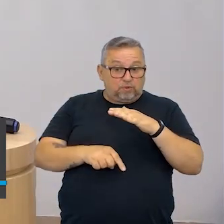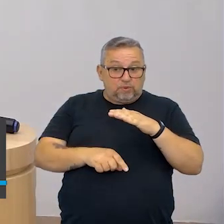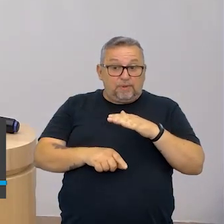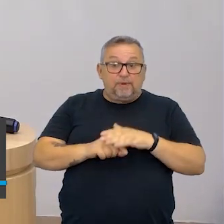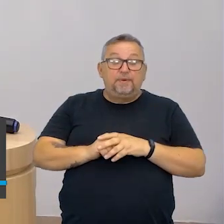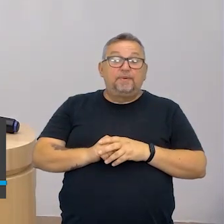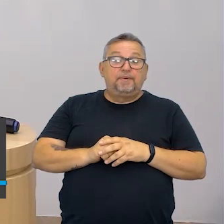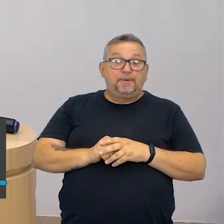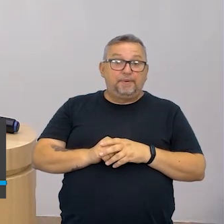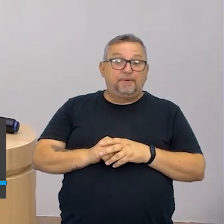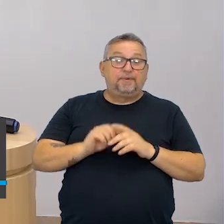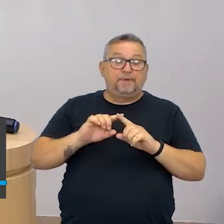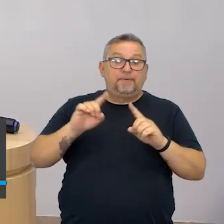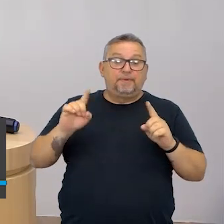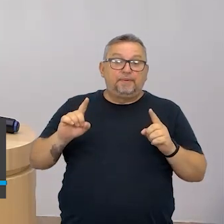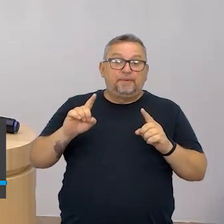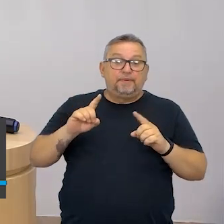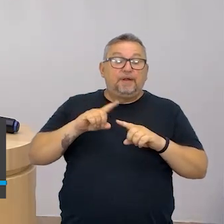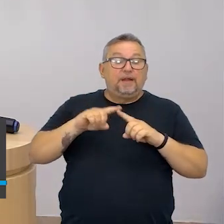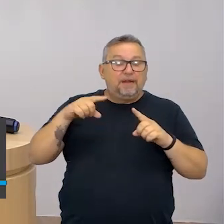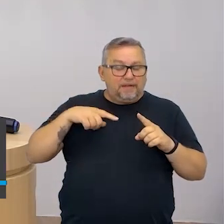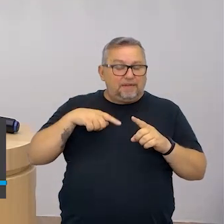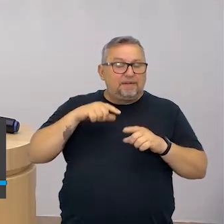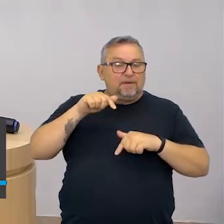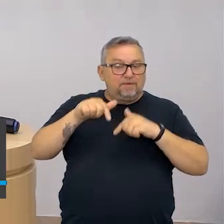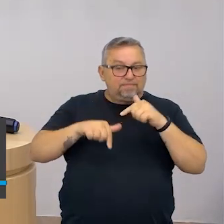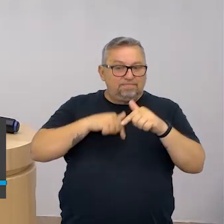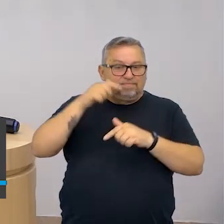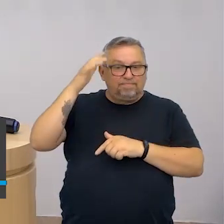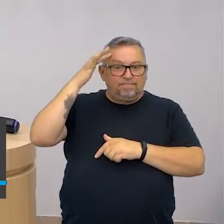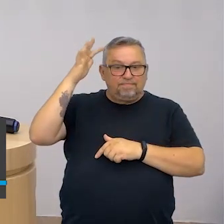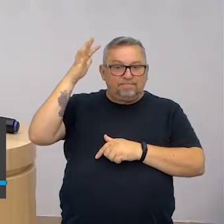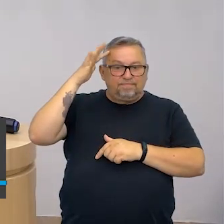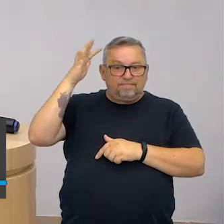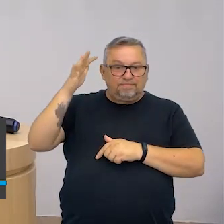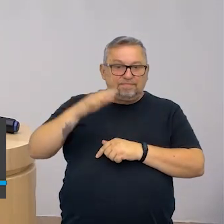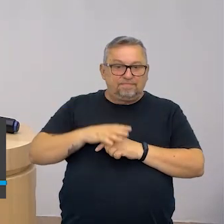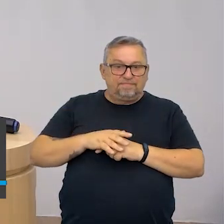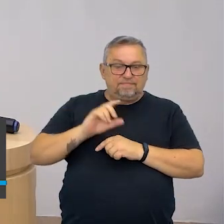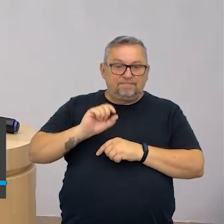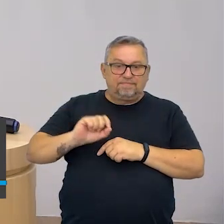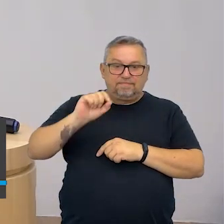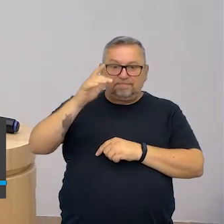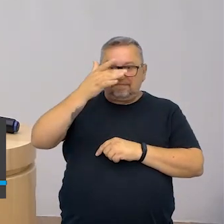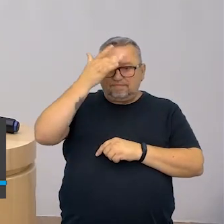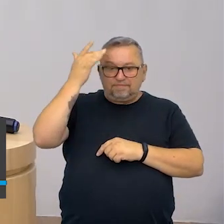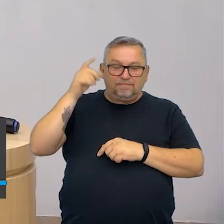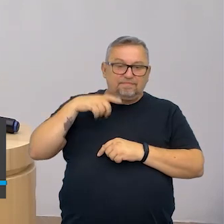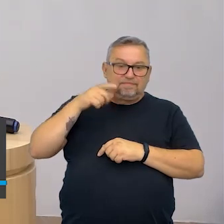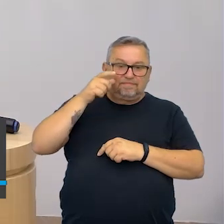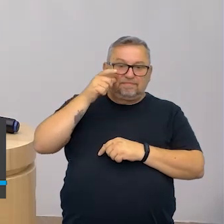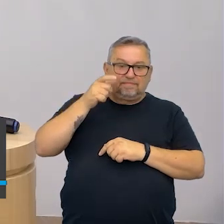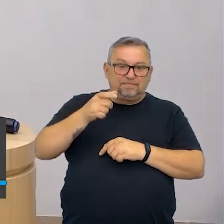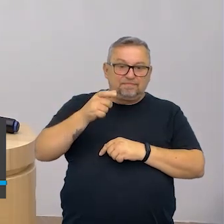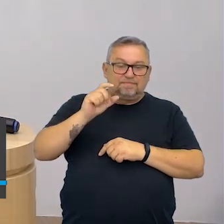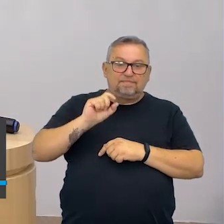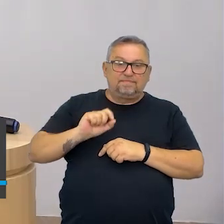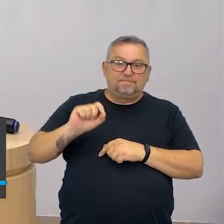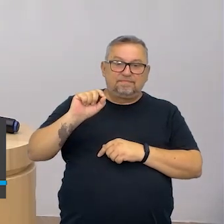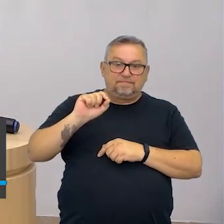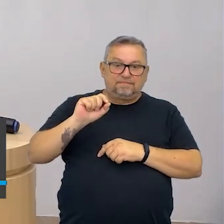Então, esse que é o exercício do filósofo mesmo, né? O exercício do filósofo, daquela pessoa interessada